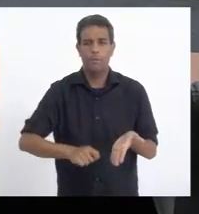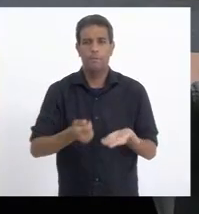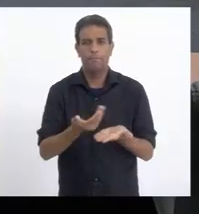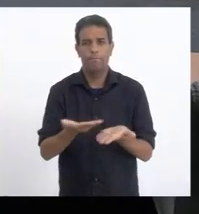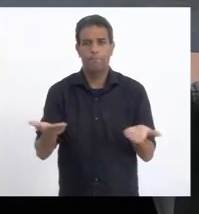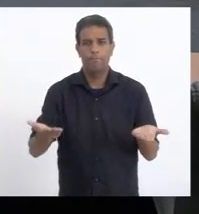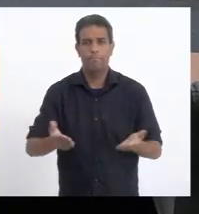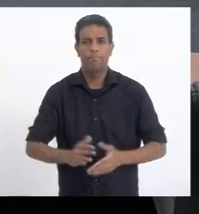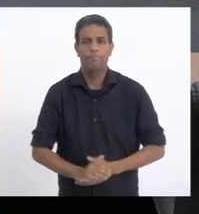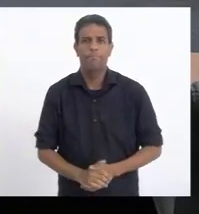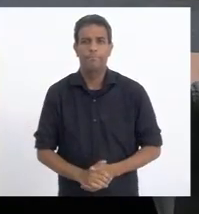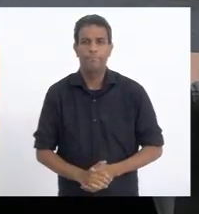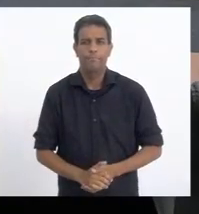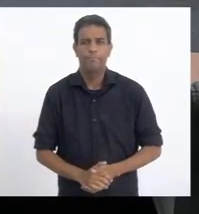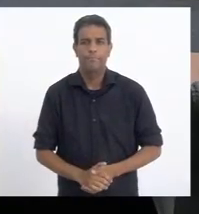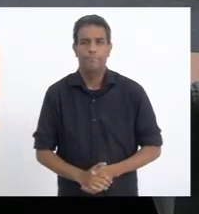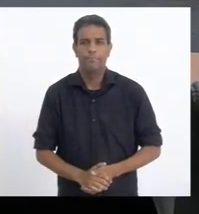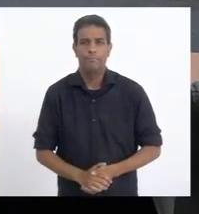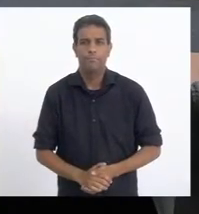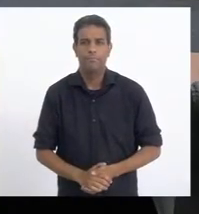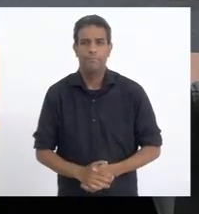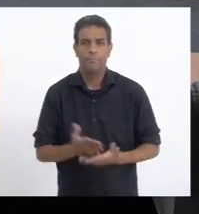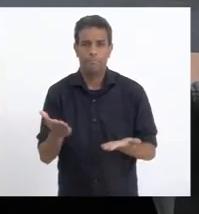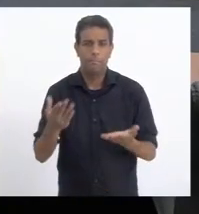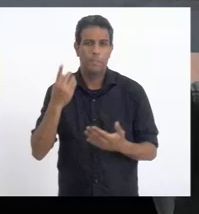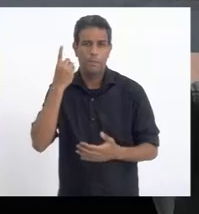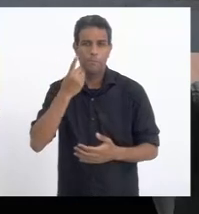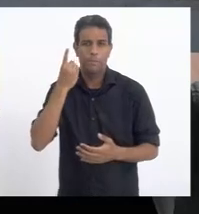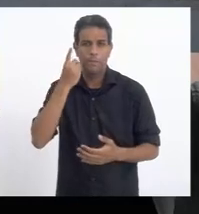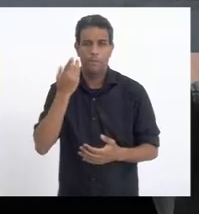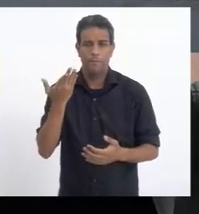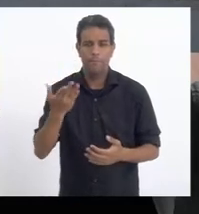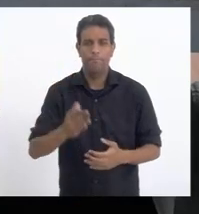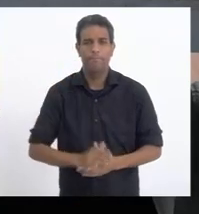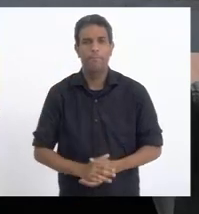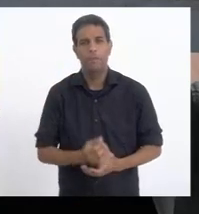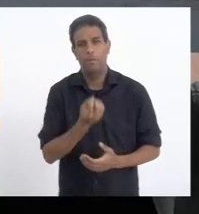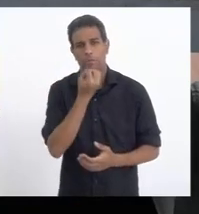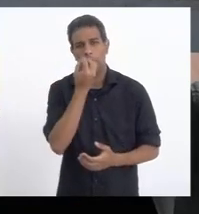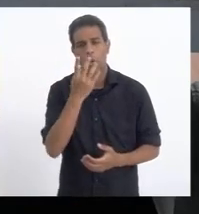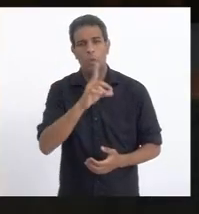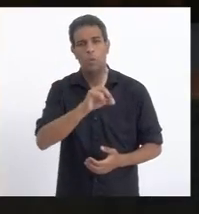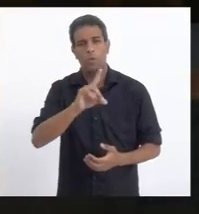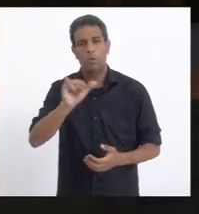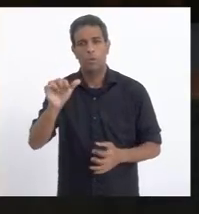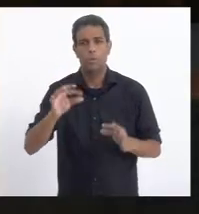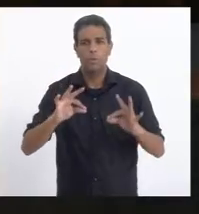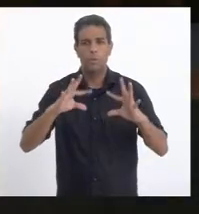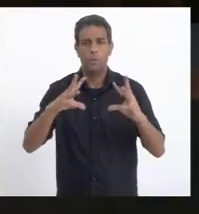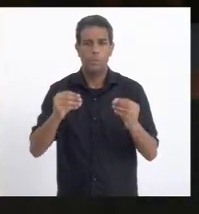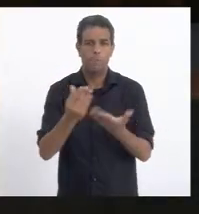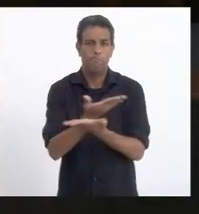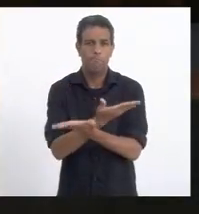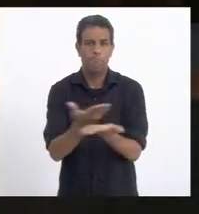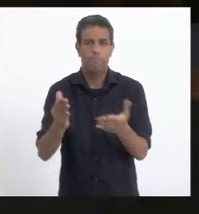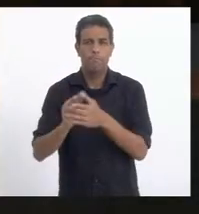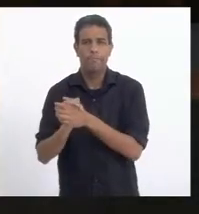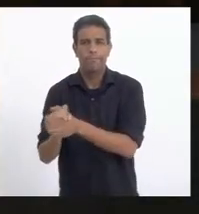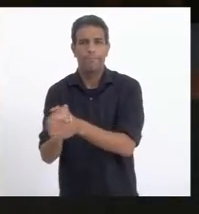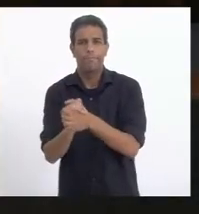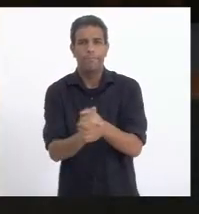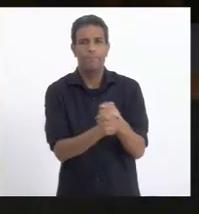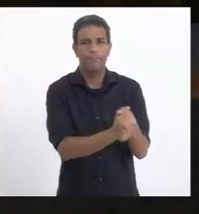o ok deputada Marta Bom dia a todas e todos eu quero sal